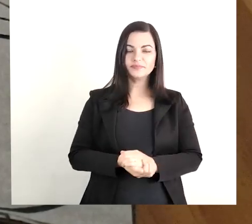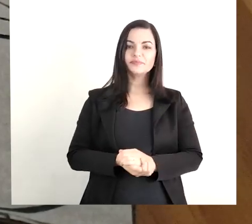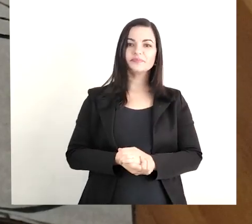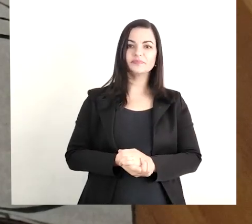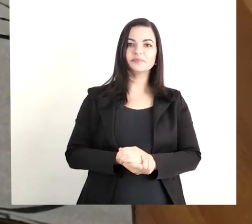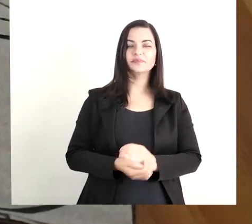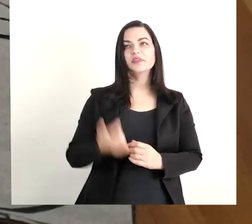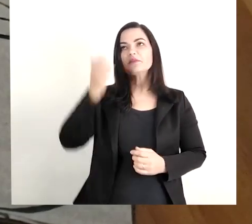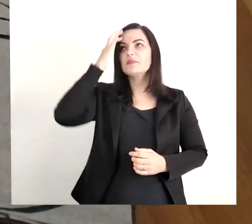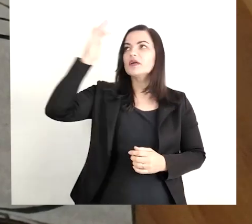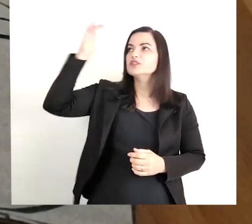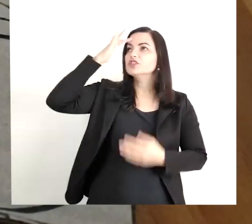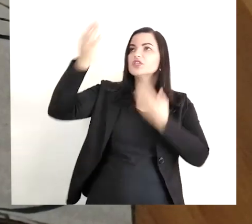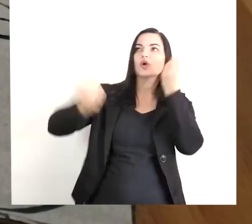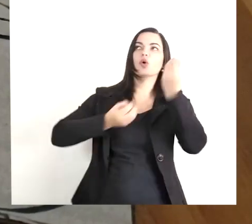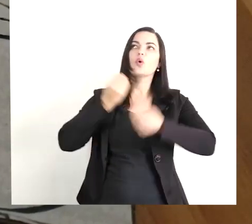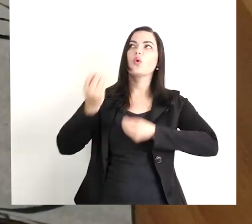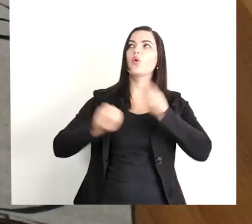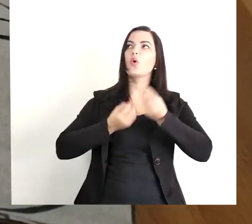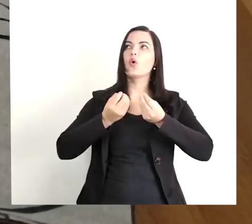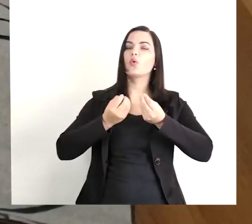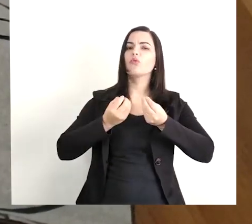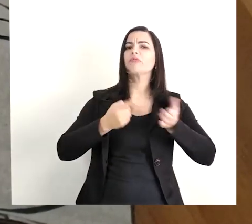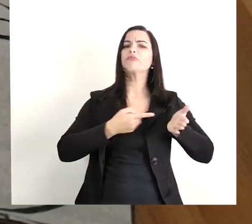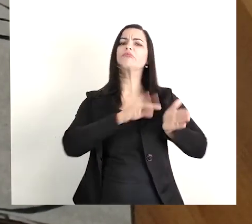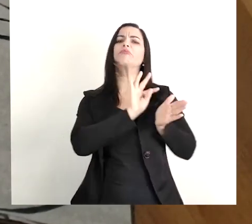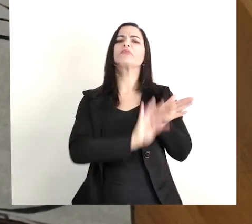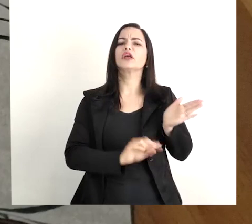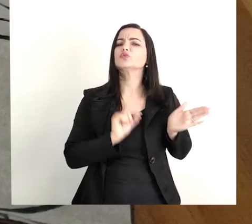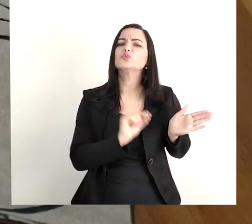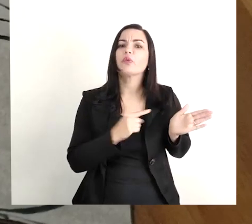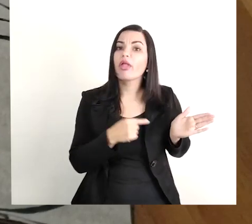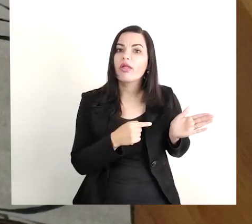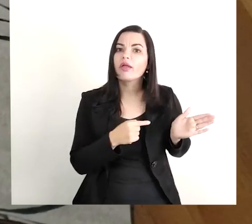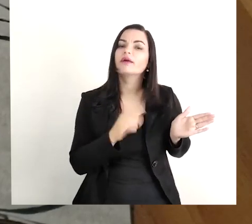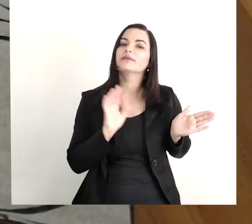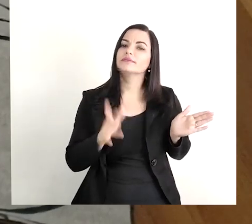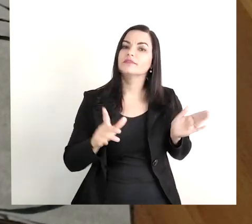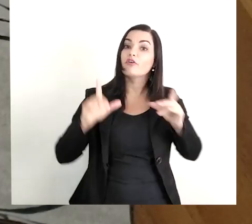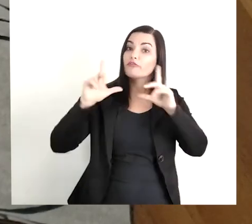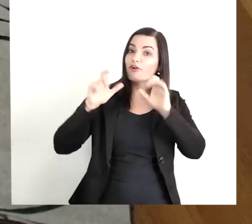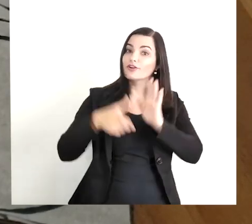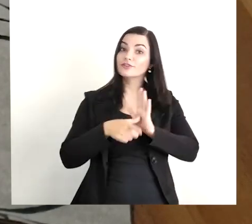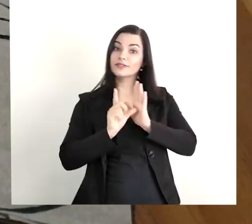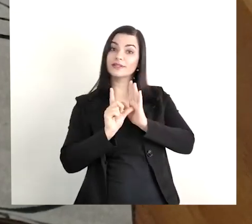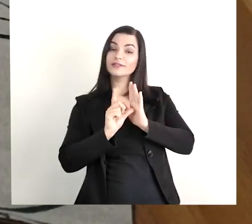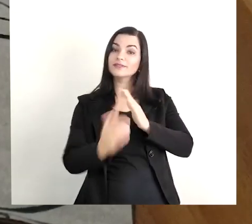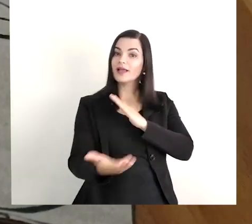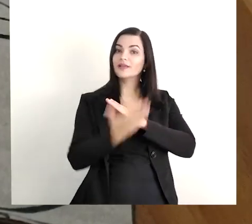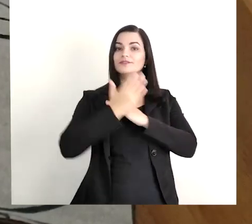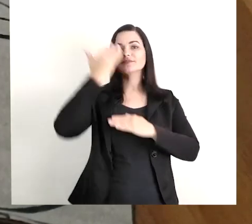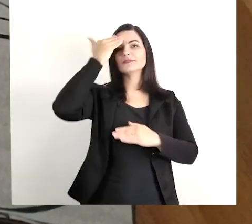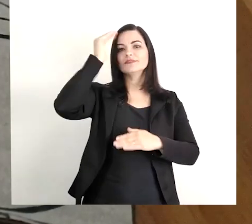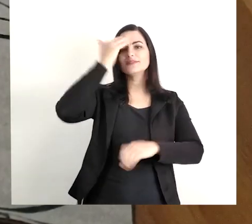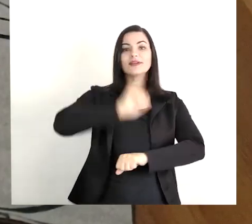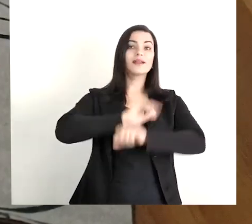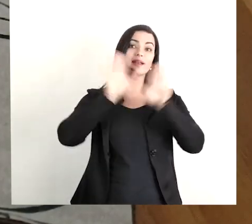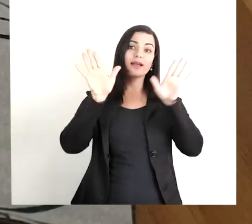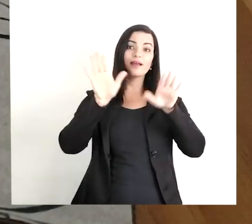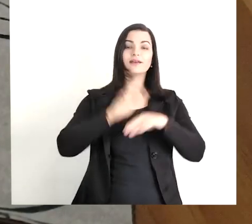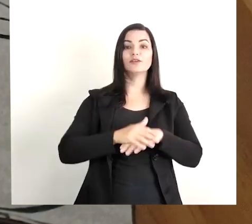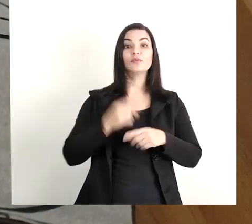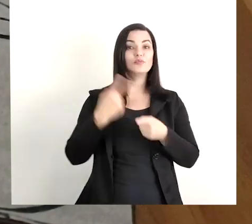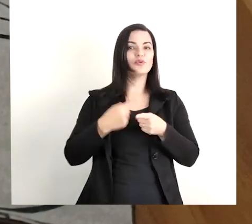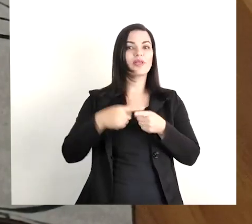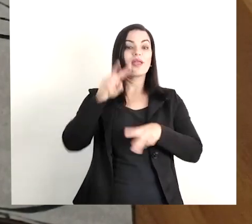gente vai elaborando hipóteses do que é aquele texto que a gente vai ler. E a gente faz isso o quê? Lendo coisas, muitas